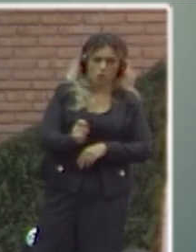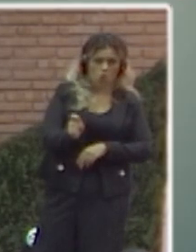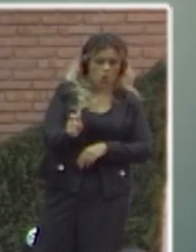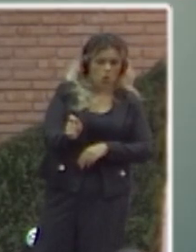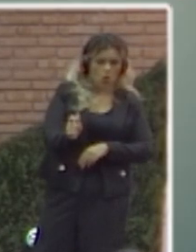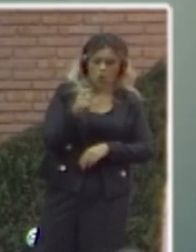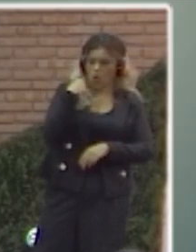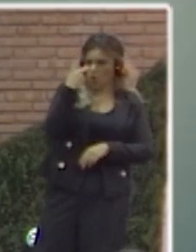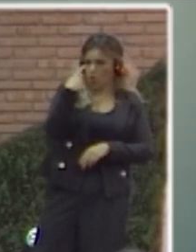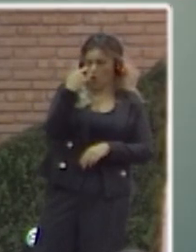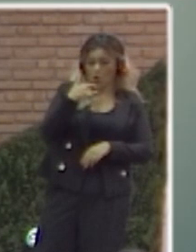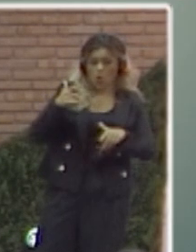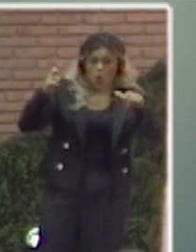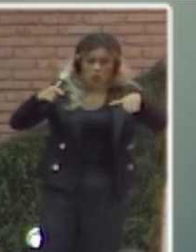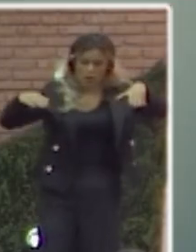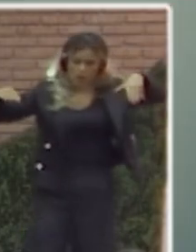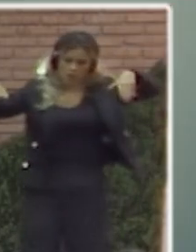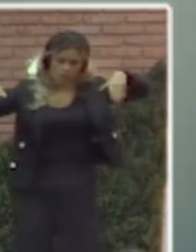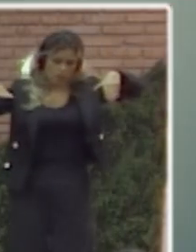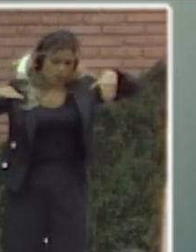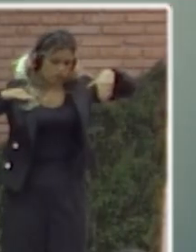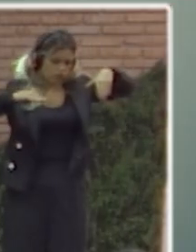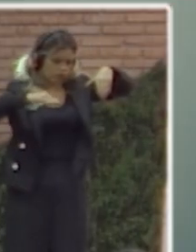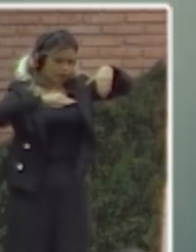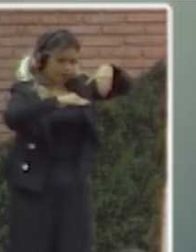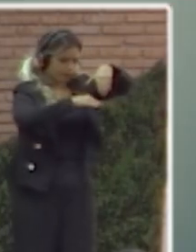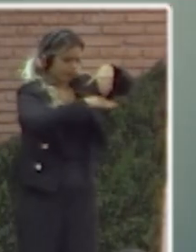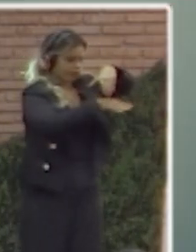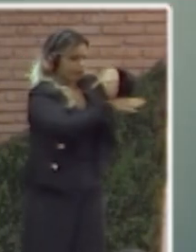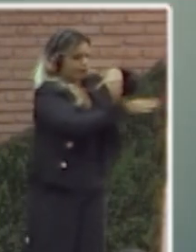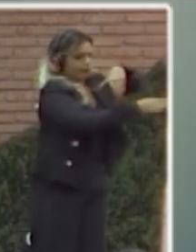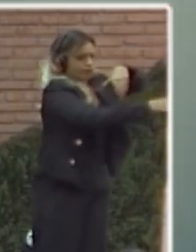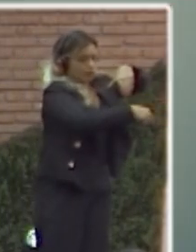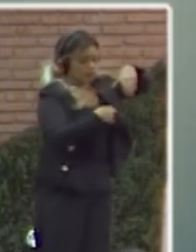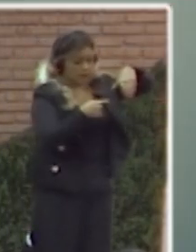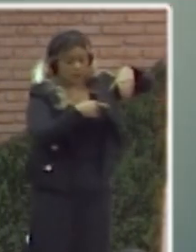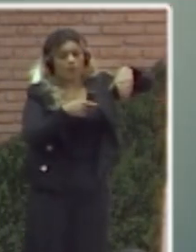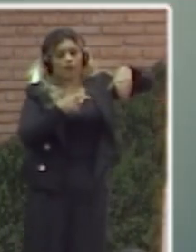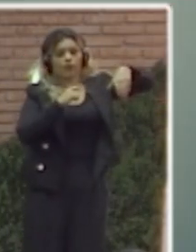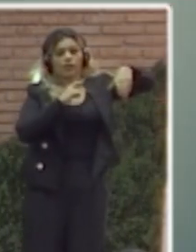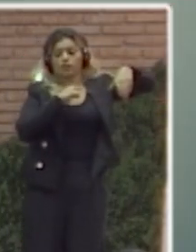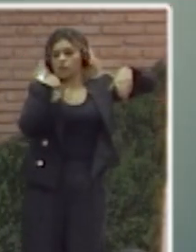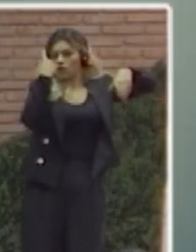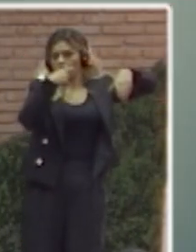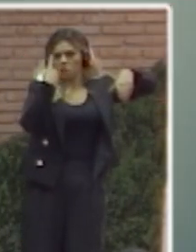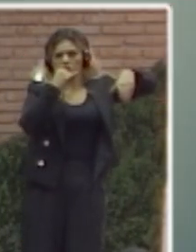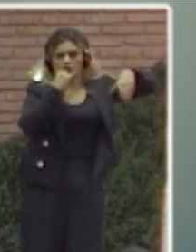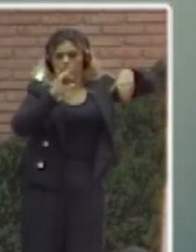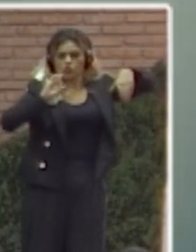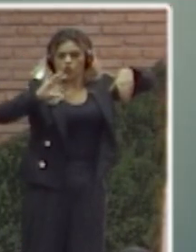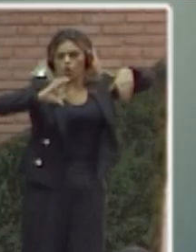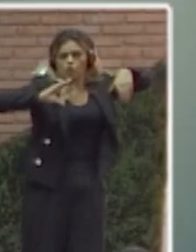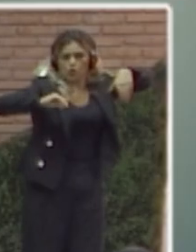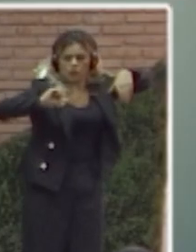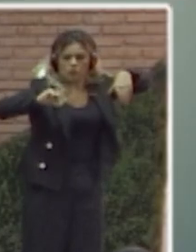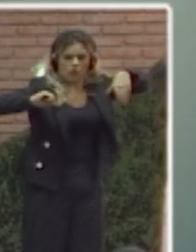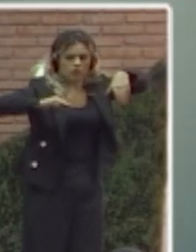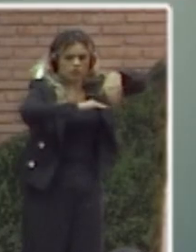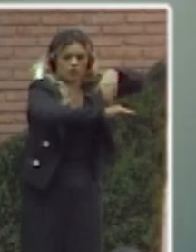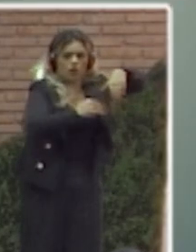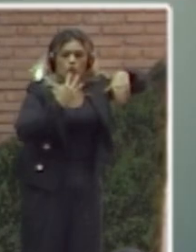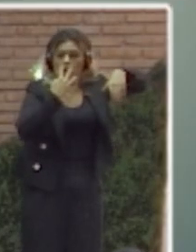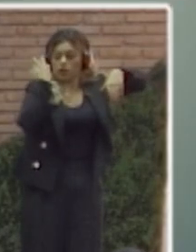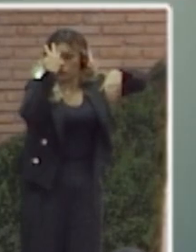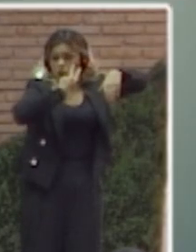Então, o túnel que liga alguns desses terminais, eles davam para a gente, durante a noite, 4